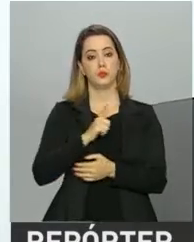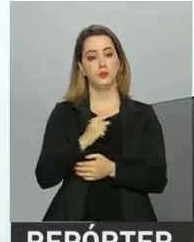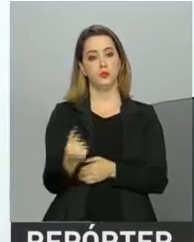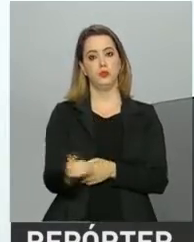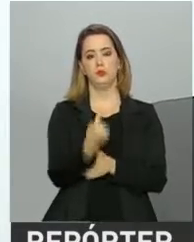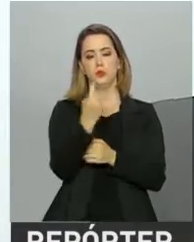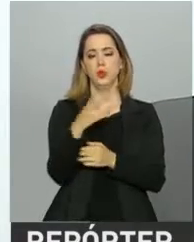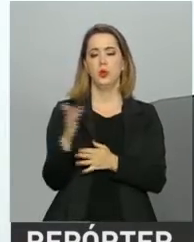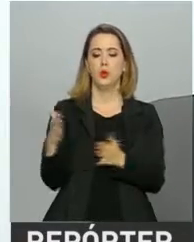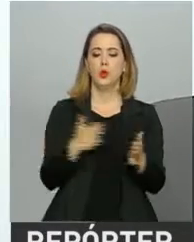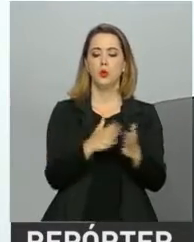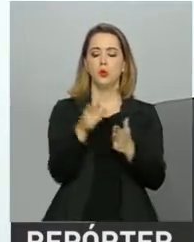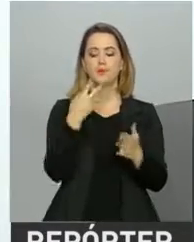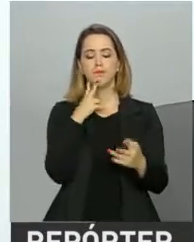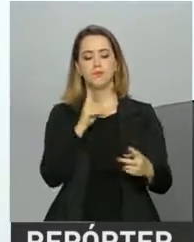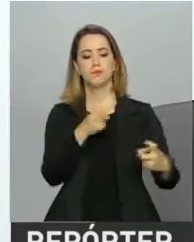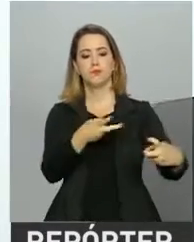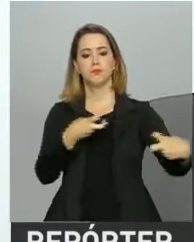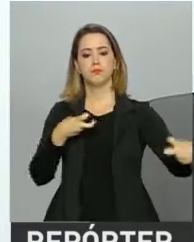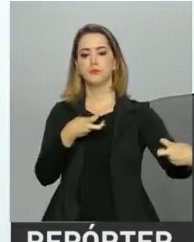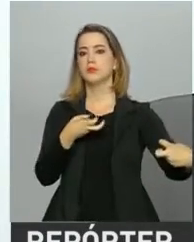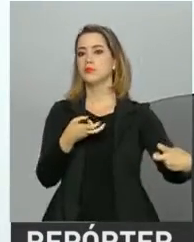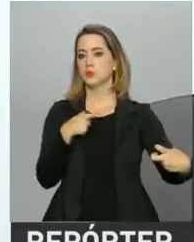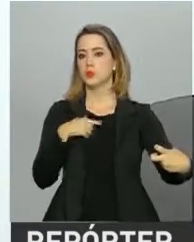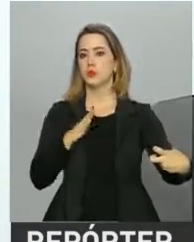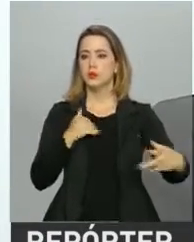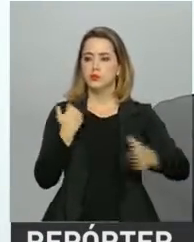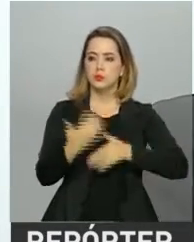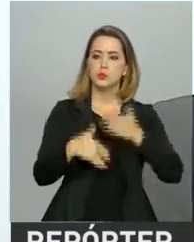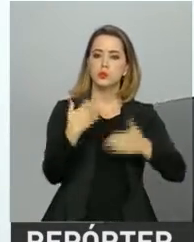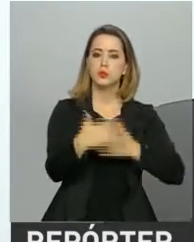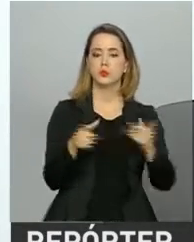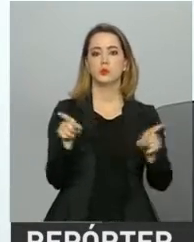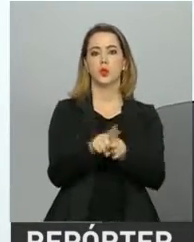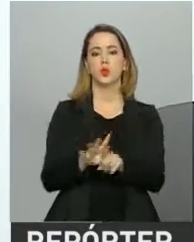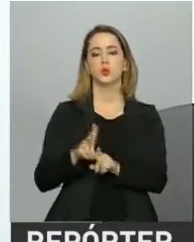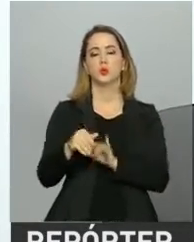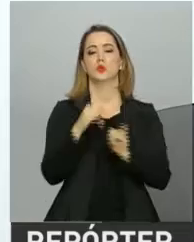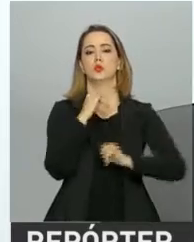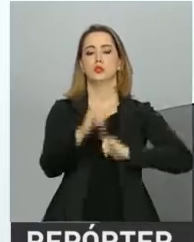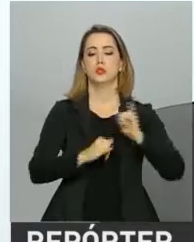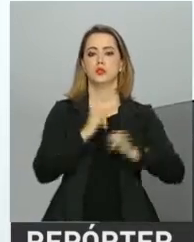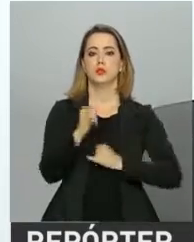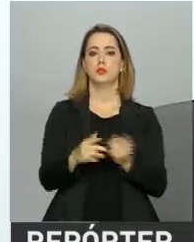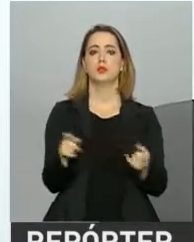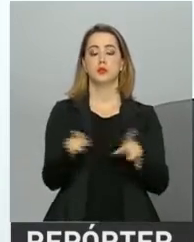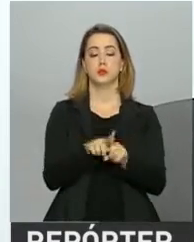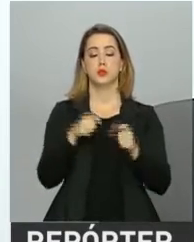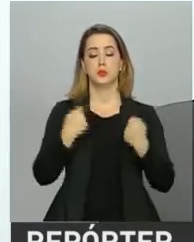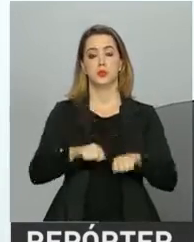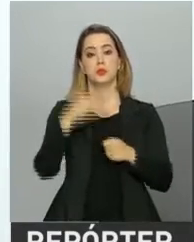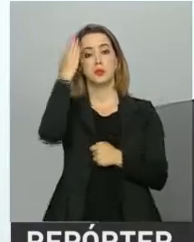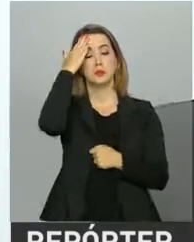canal em que eles se identificam e a partir dali eles têm acesso a todas as notícias importantes que eles